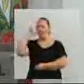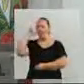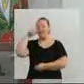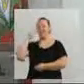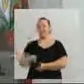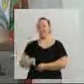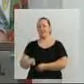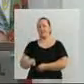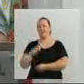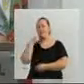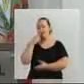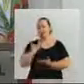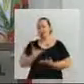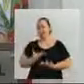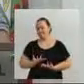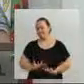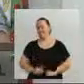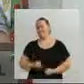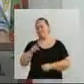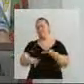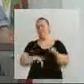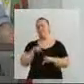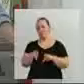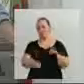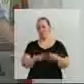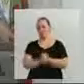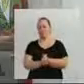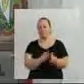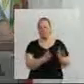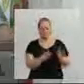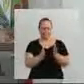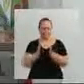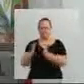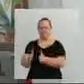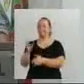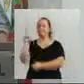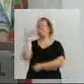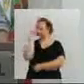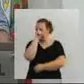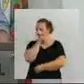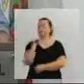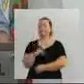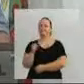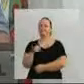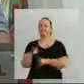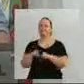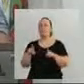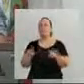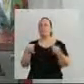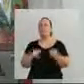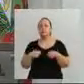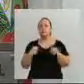maiores para a nossa população. São períodos difíceis, senhores. Certamente são períodos difíceis. Mas eu preciso